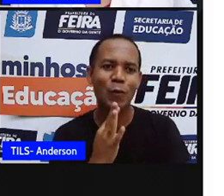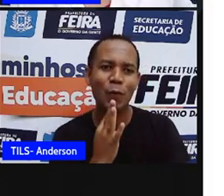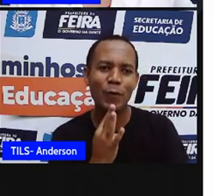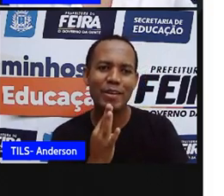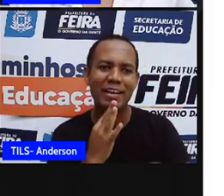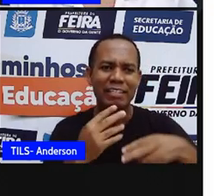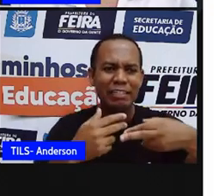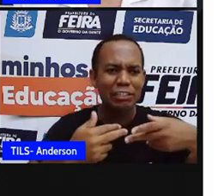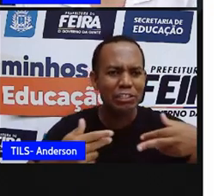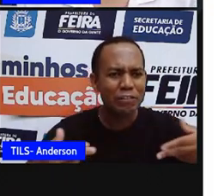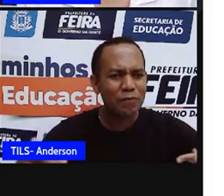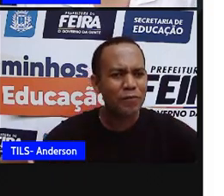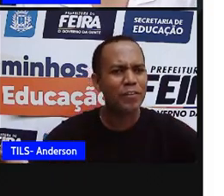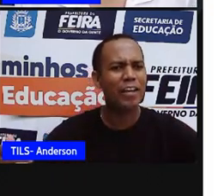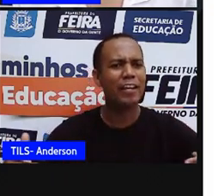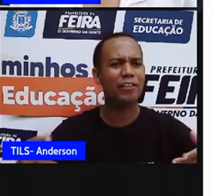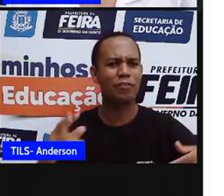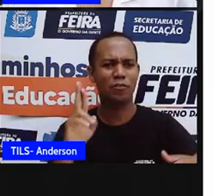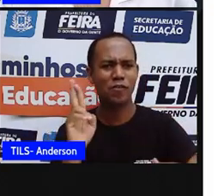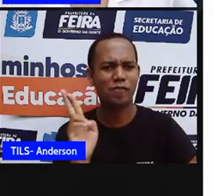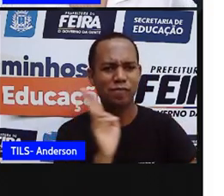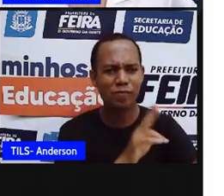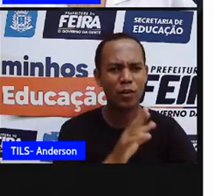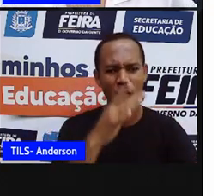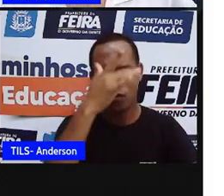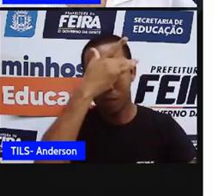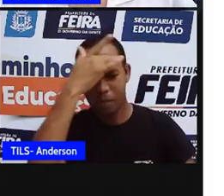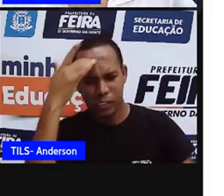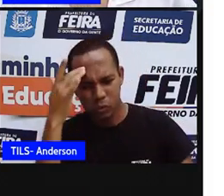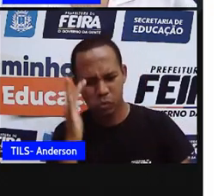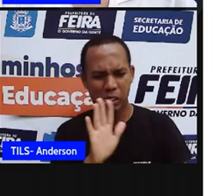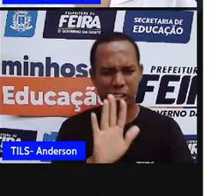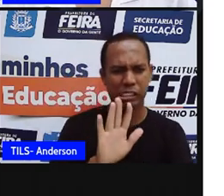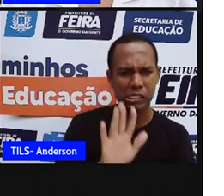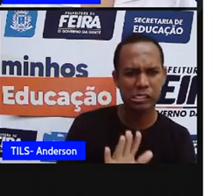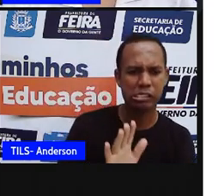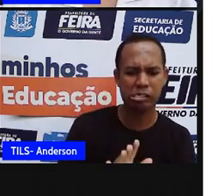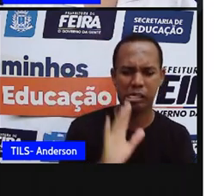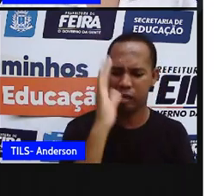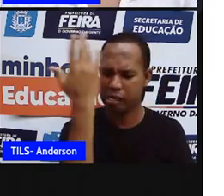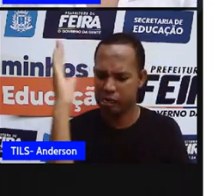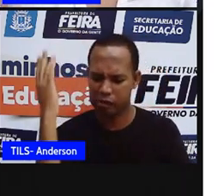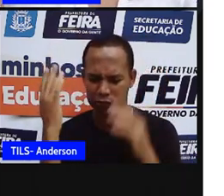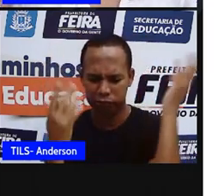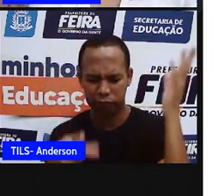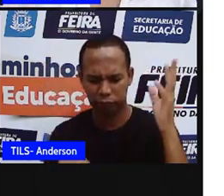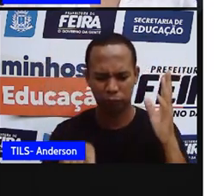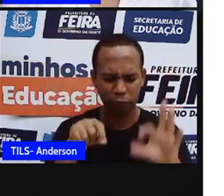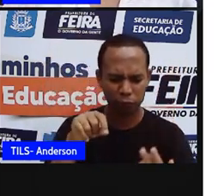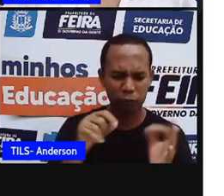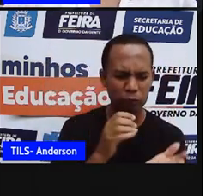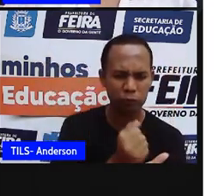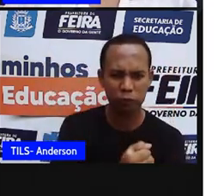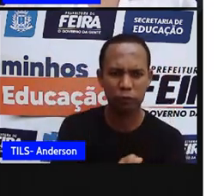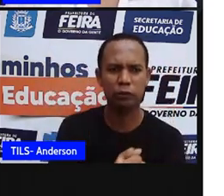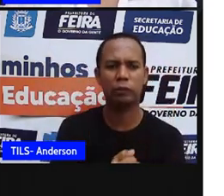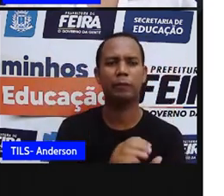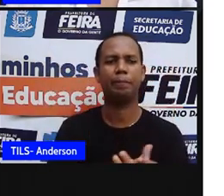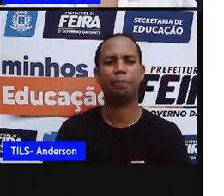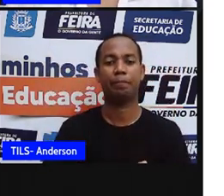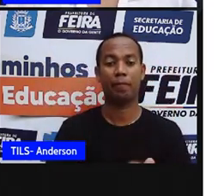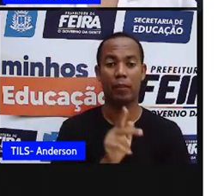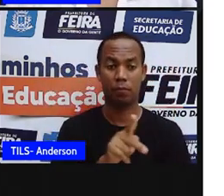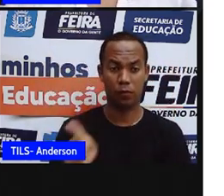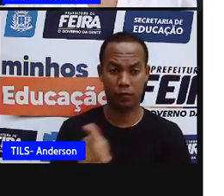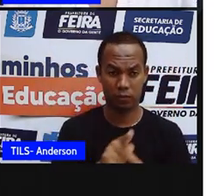diversos rituais e também o poder de cura de ervas e plantas. A PRO, mais uma vez, vai salientar para vocês